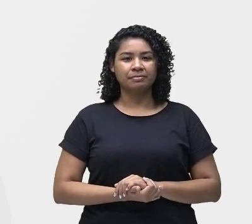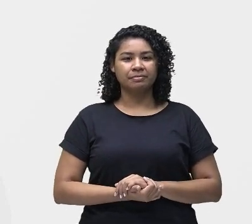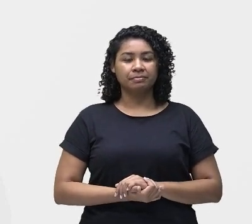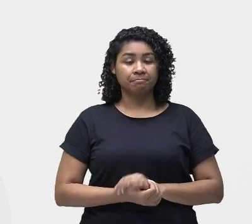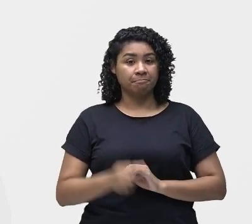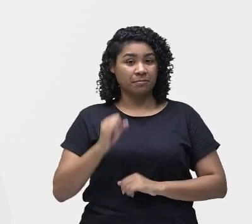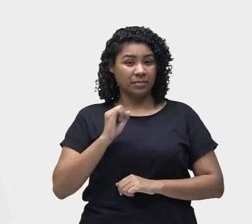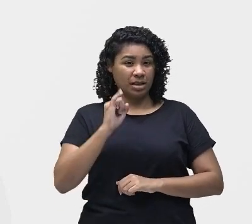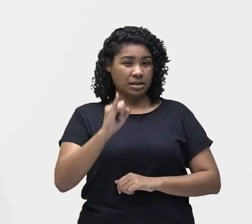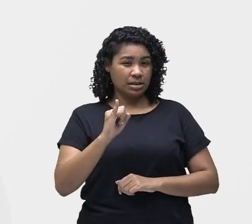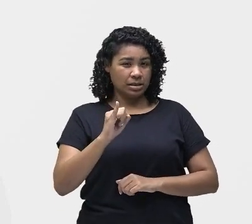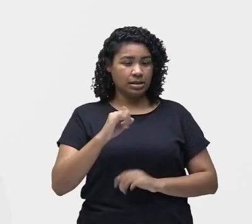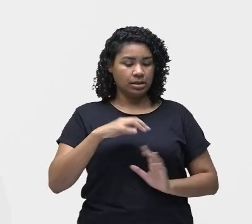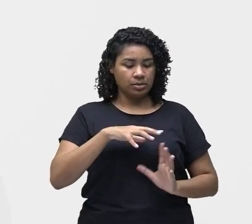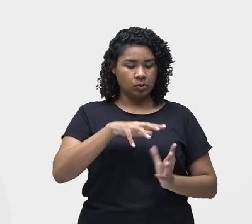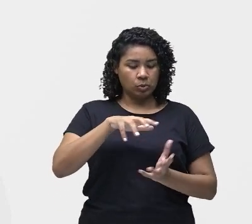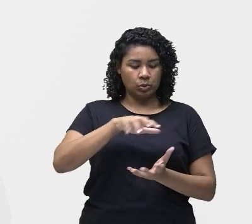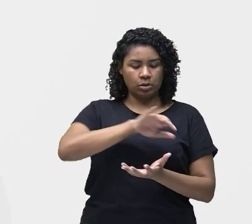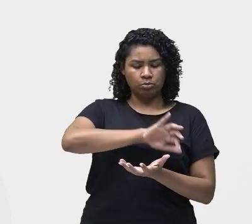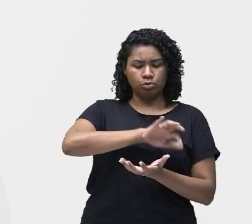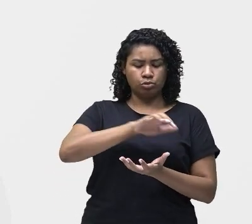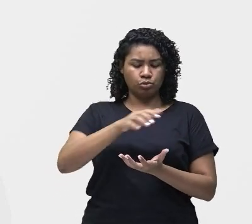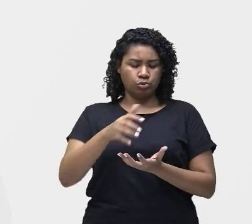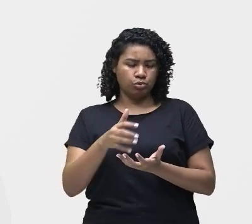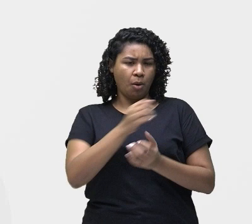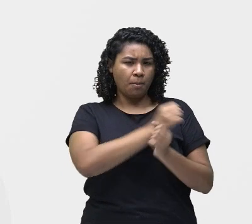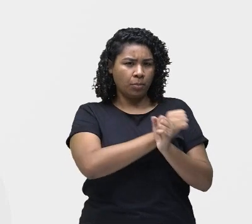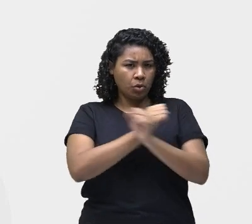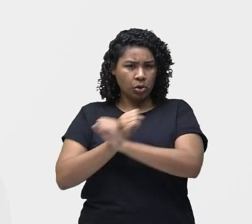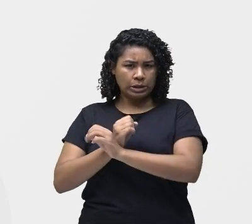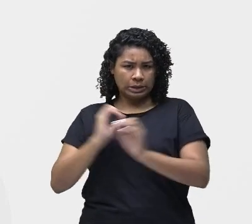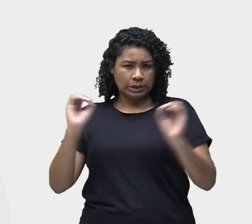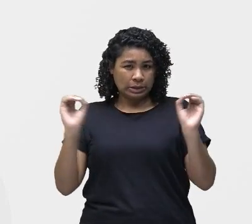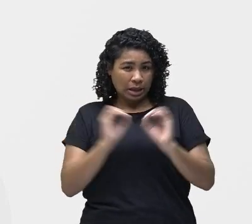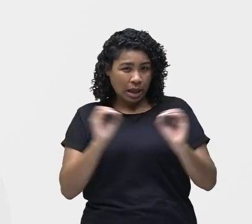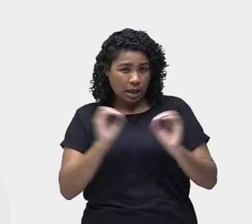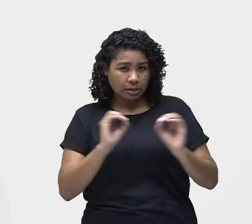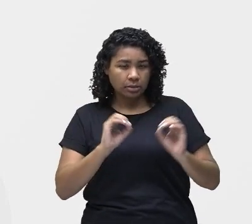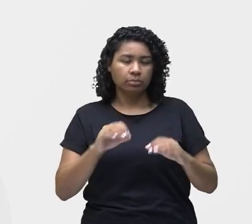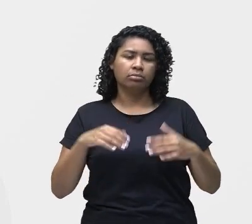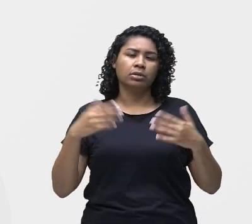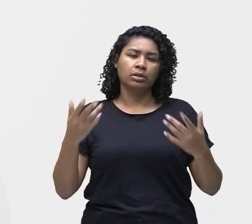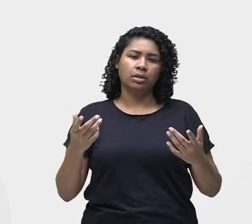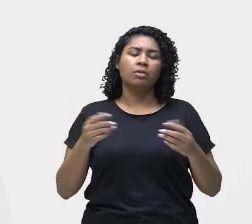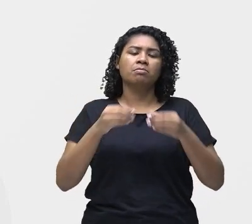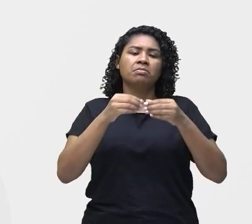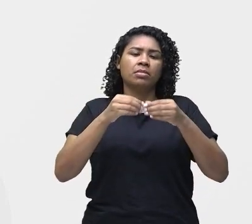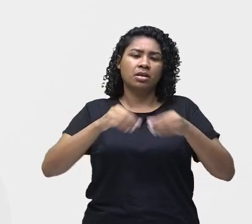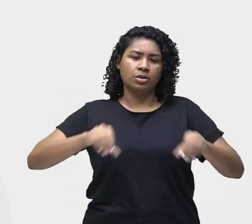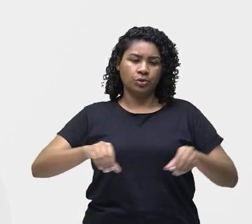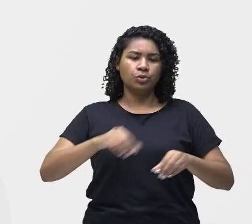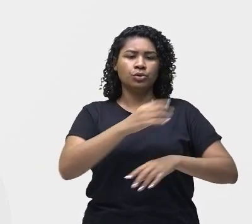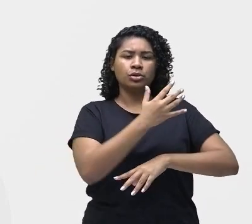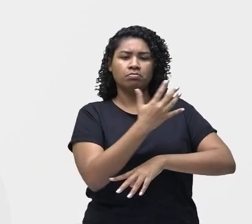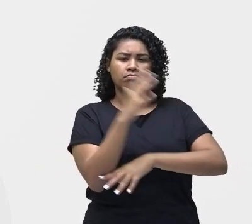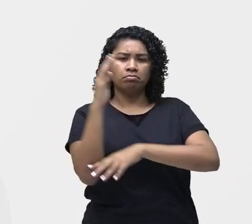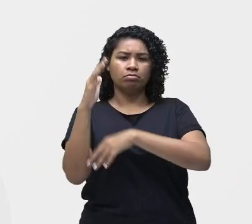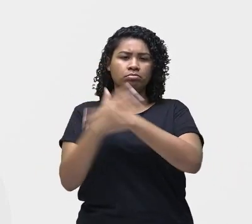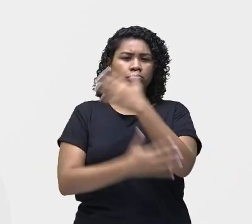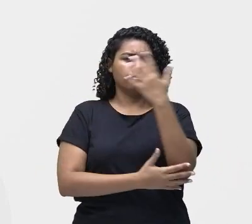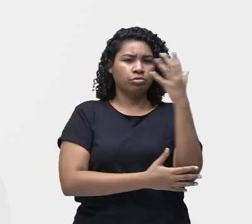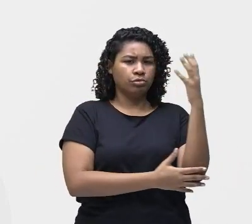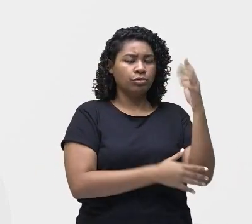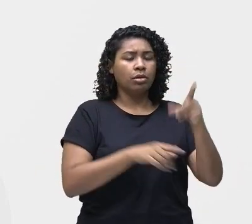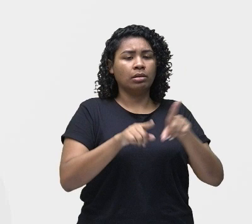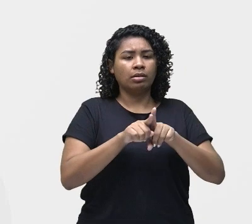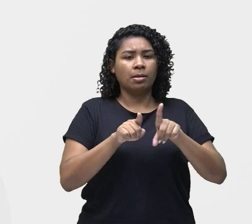da camada de ozônio, vários impactos ao meio ambiente e à saúde seriam